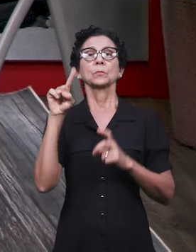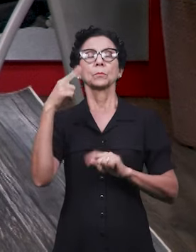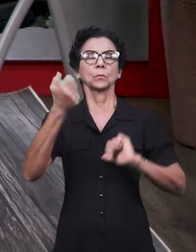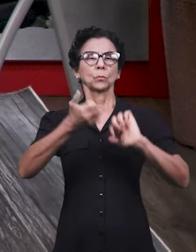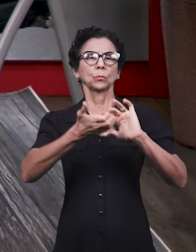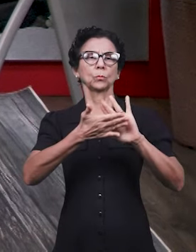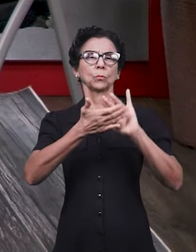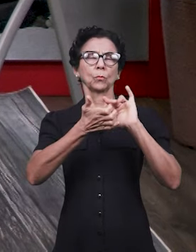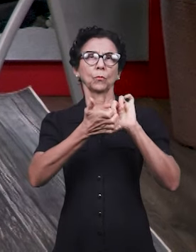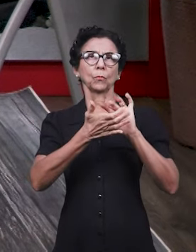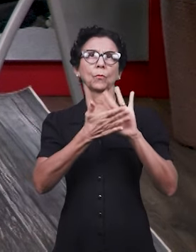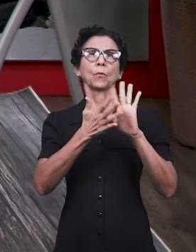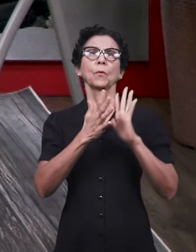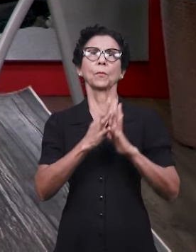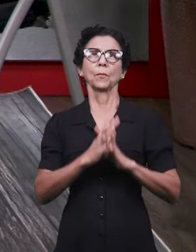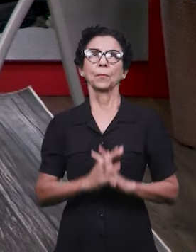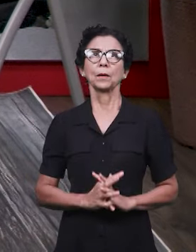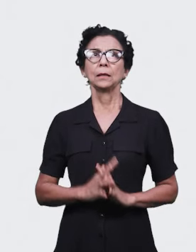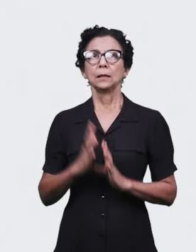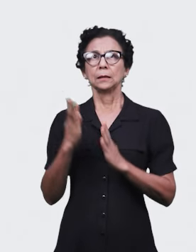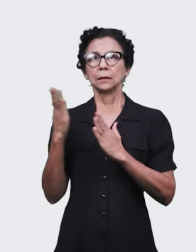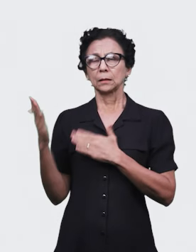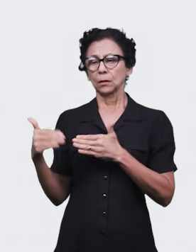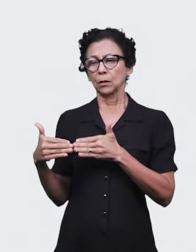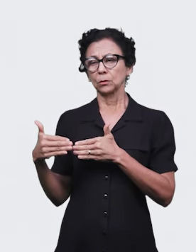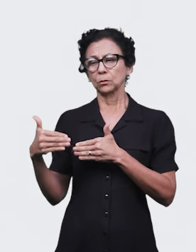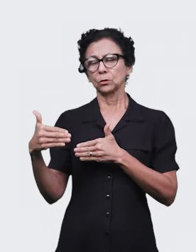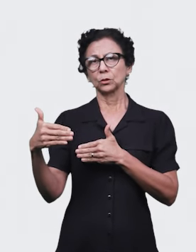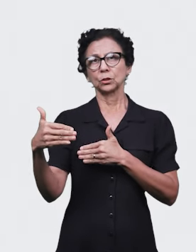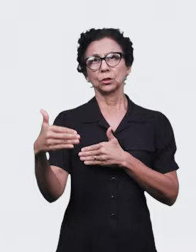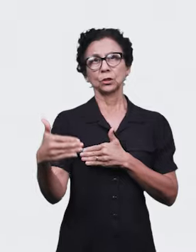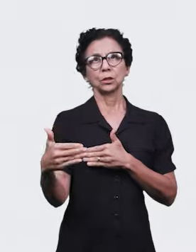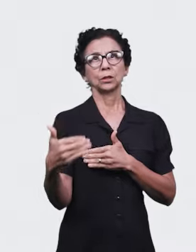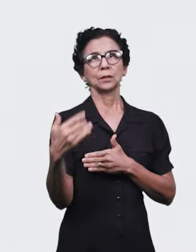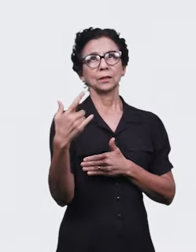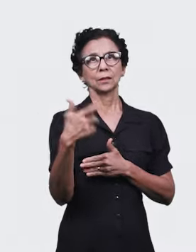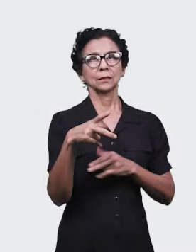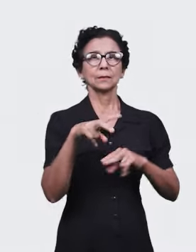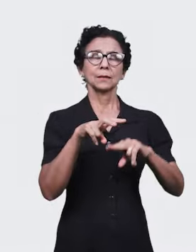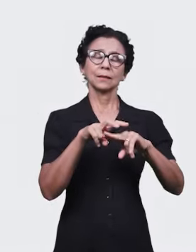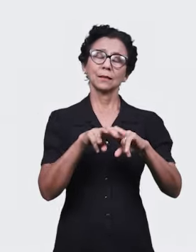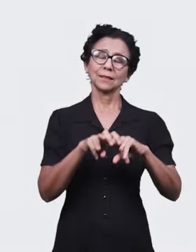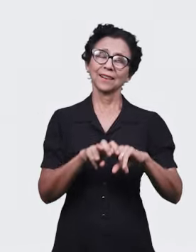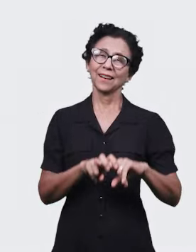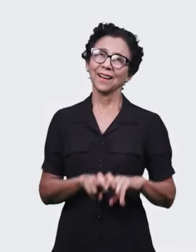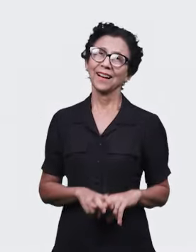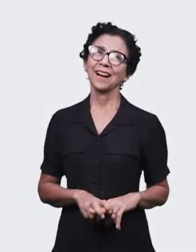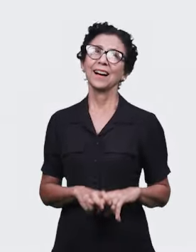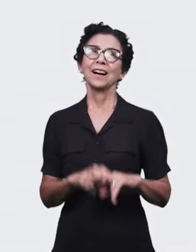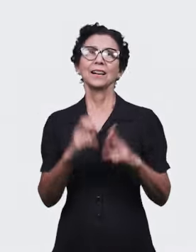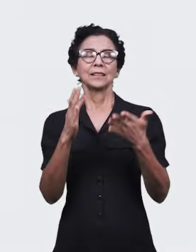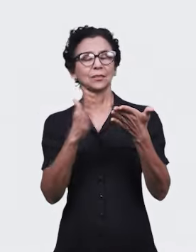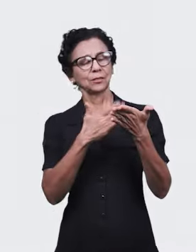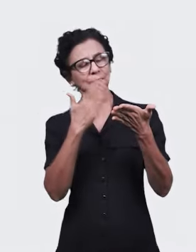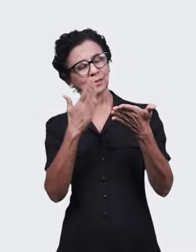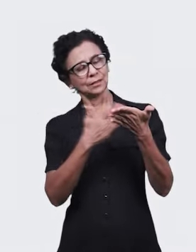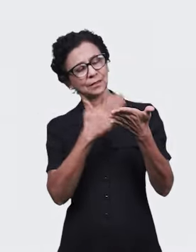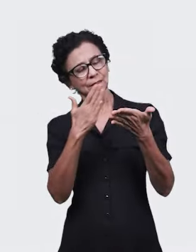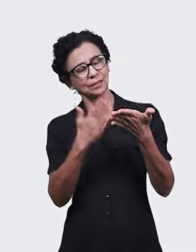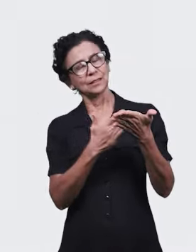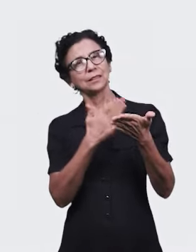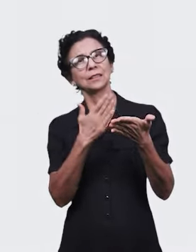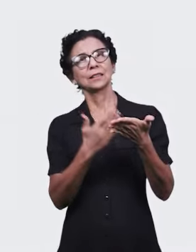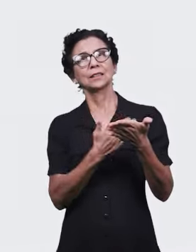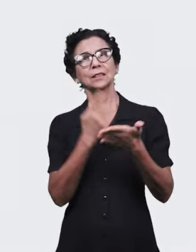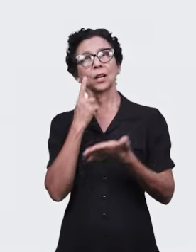louvor. Então, aqui está na rotina, ele sentado, né, ali a criança com a sua coletânea. Mas olha a figura ao